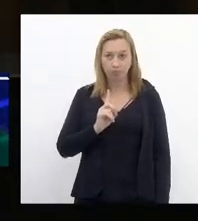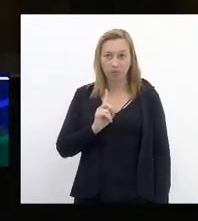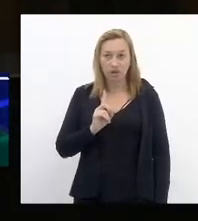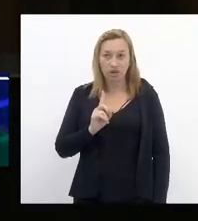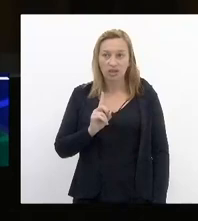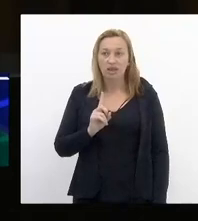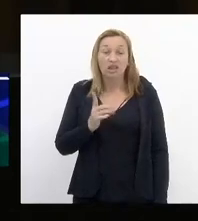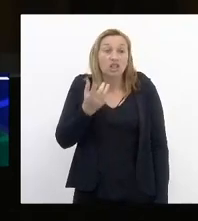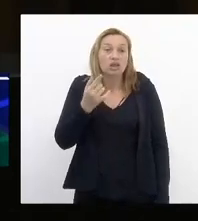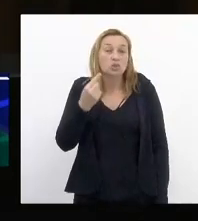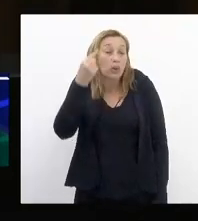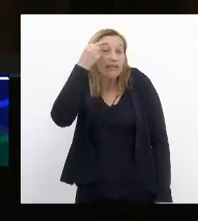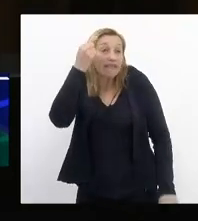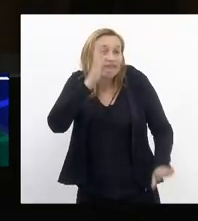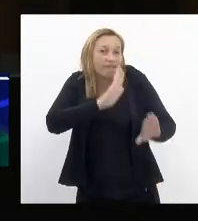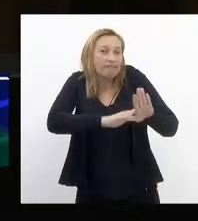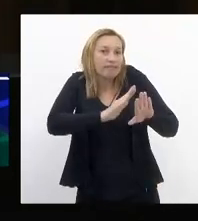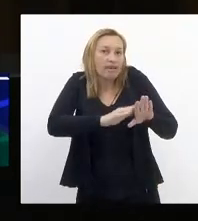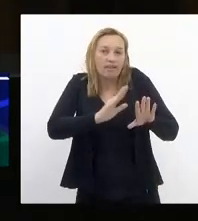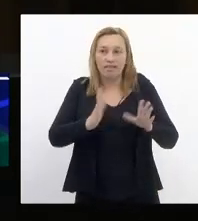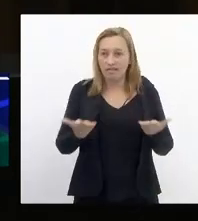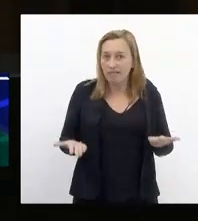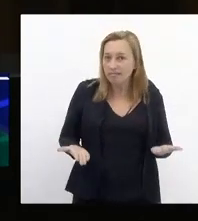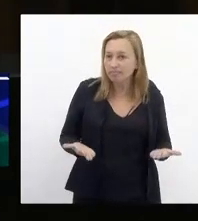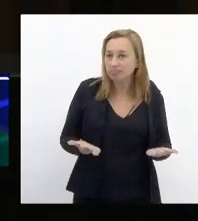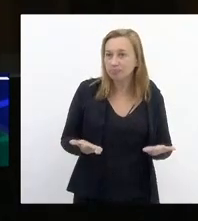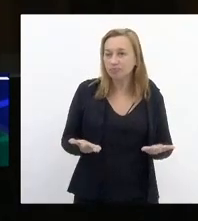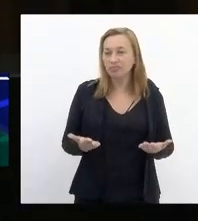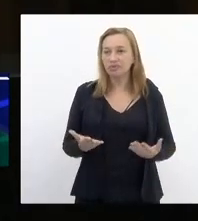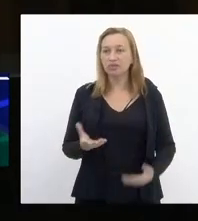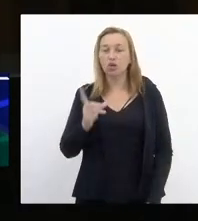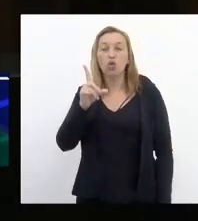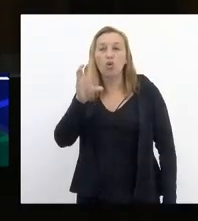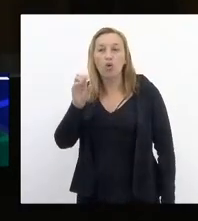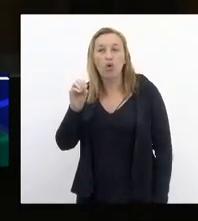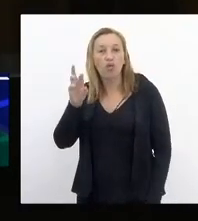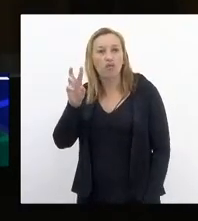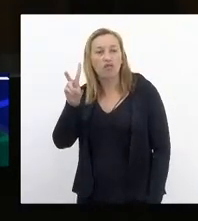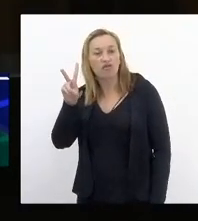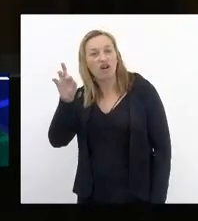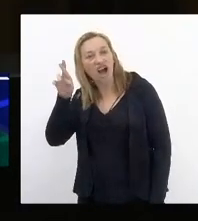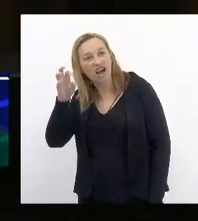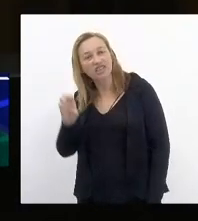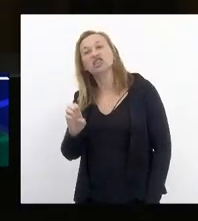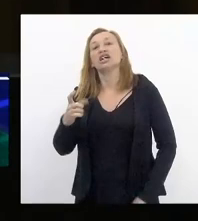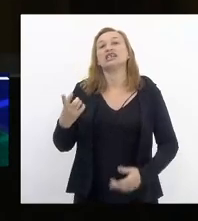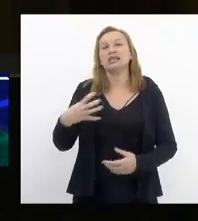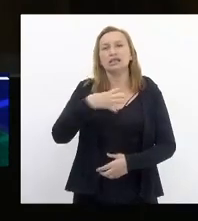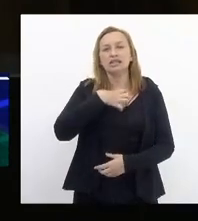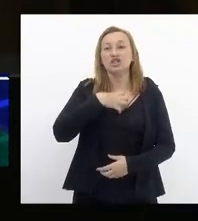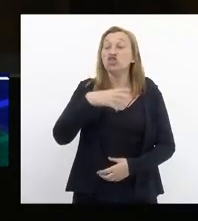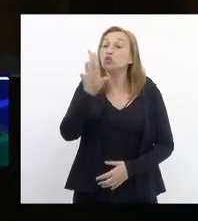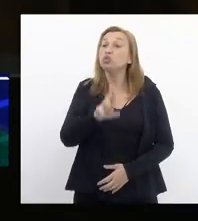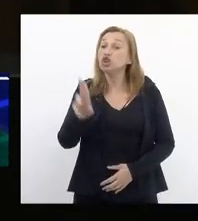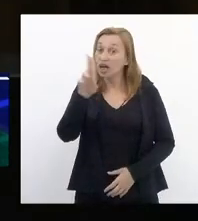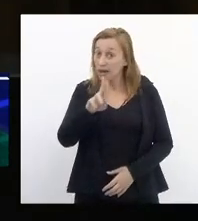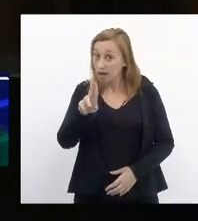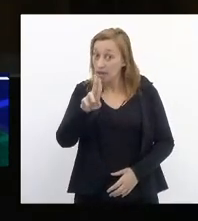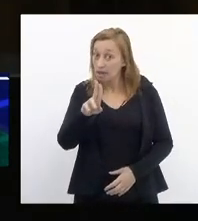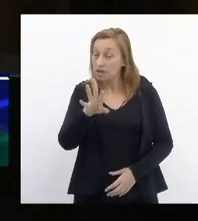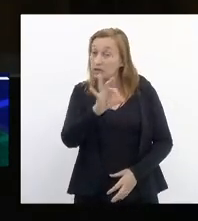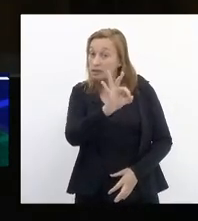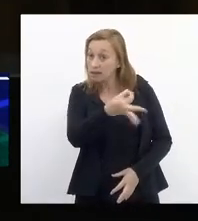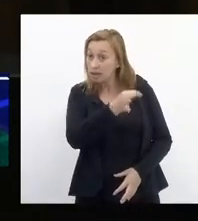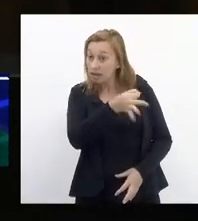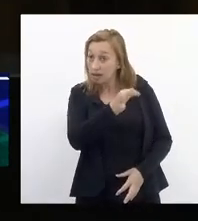da sua lógica autoritária, perniciosa e covarde. Então, nesse sentido, utilizarei os meios